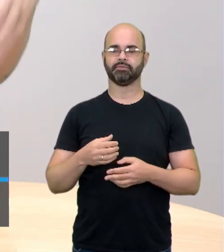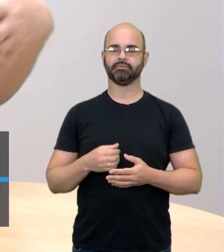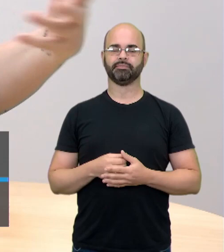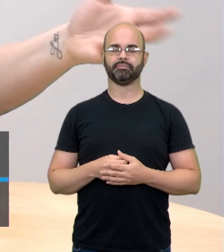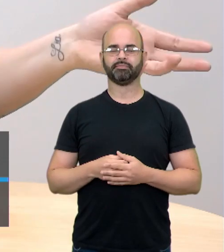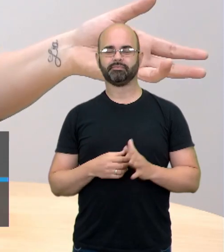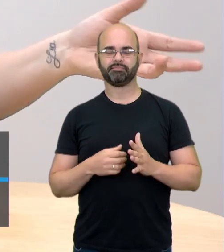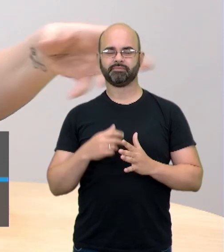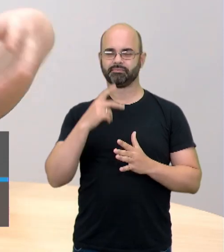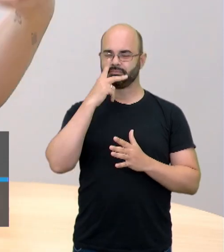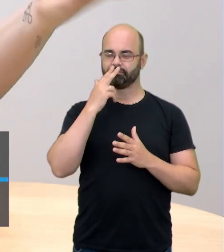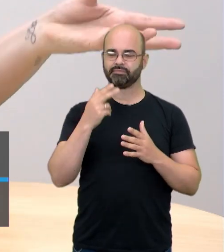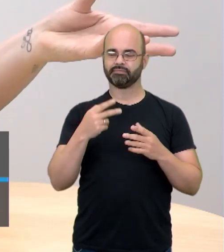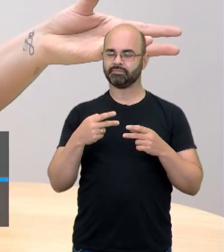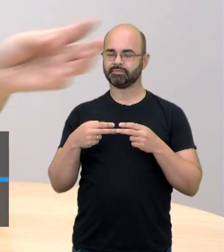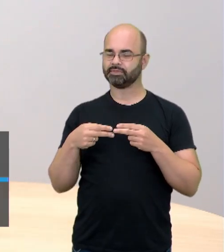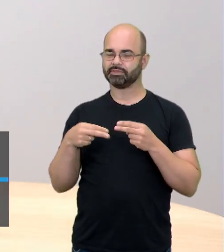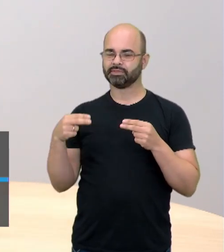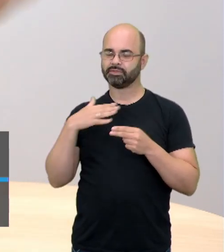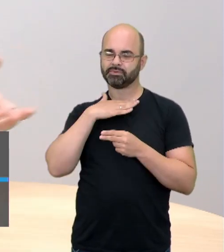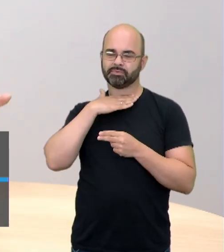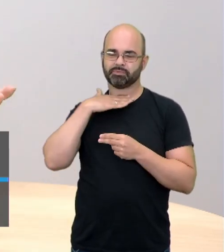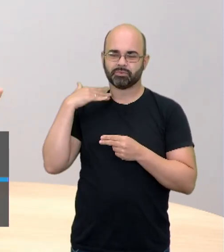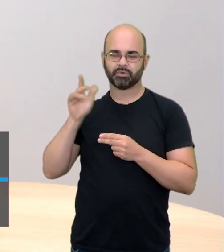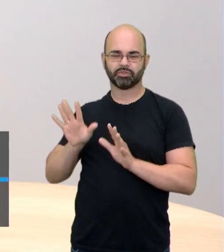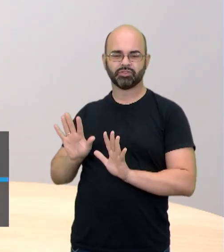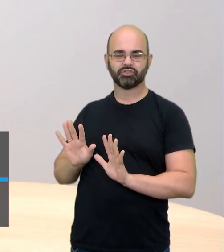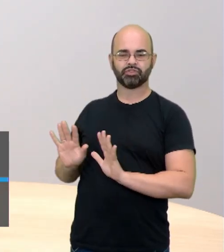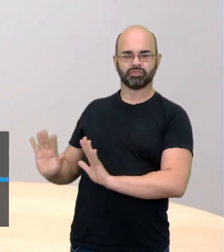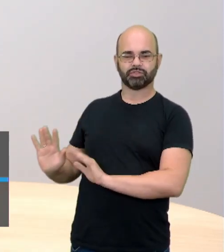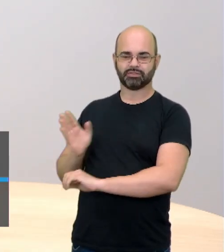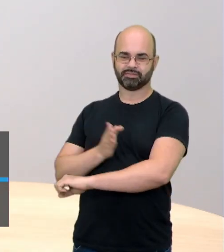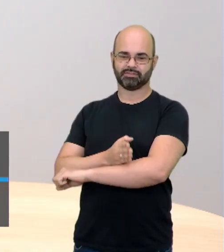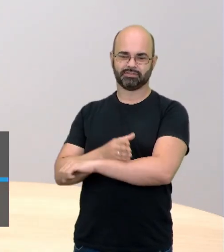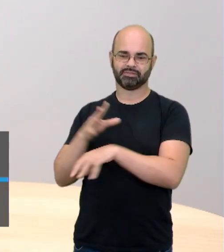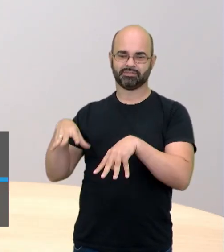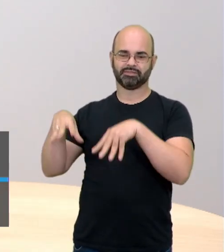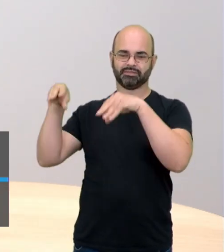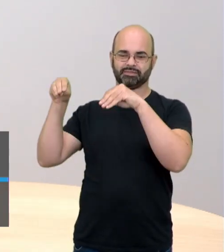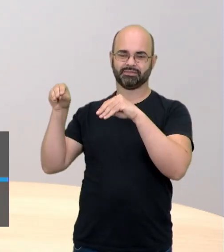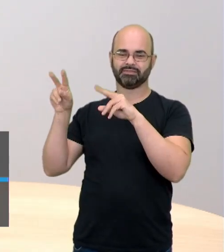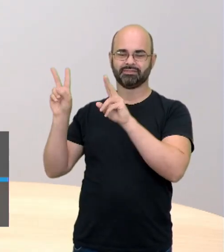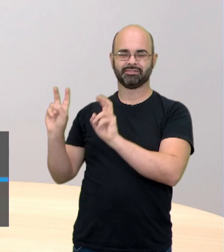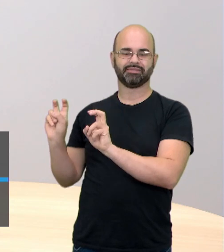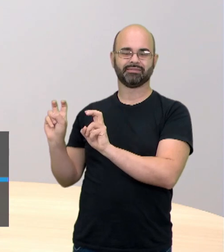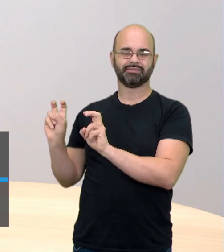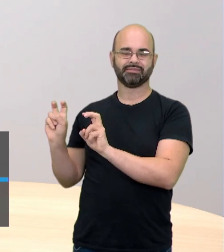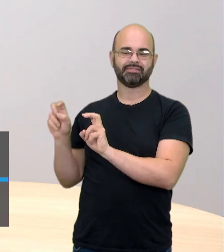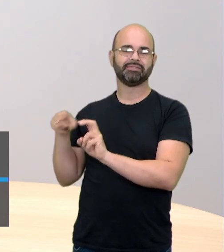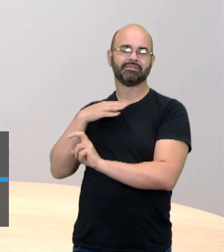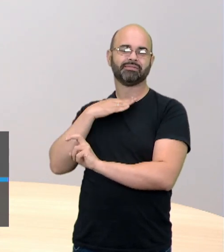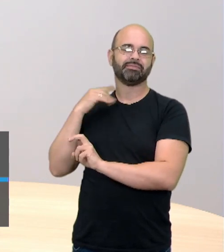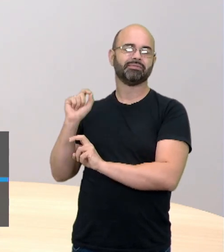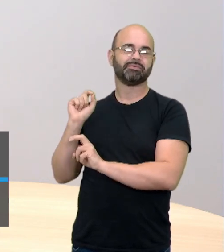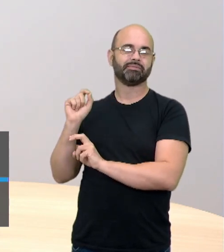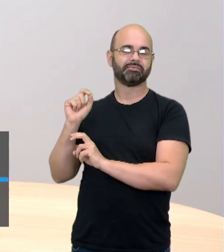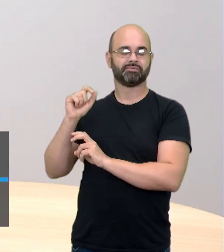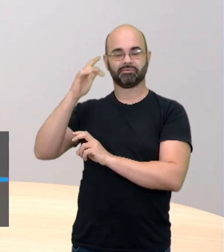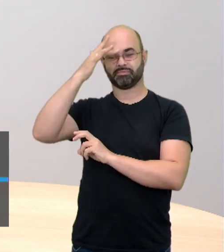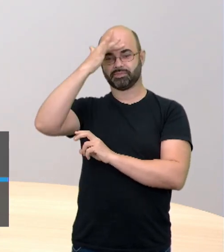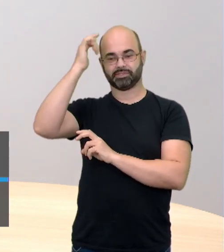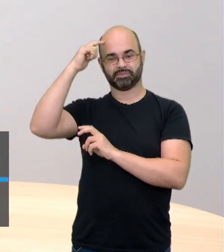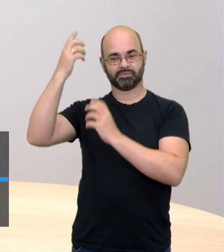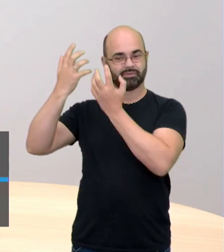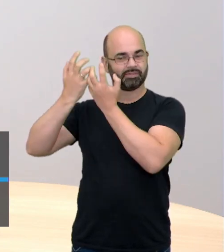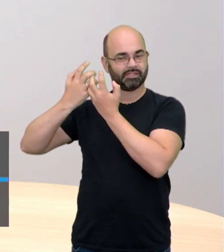algo estivesse morto, algo tivesse permanecido morto durante a Idade Média, né? Esse algo seria o quê? A razão humana? Esse